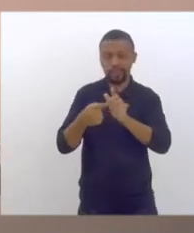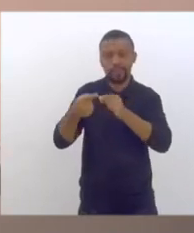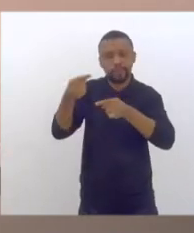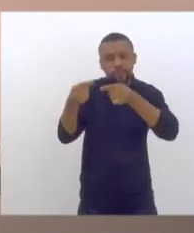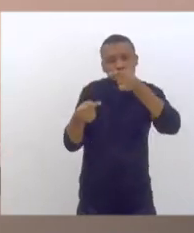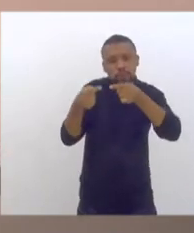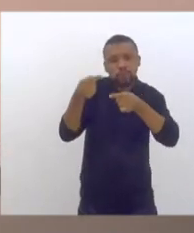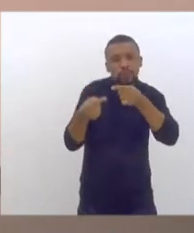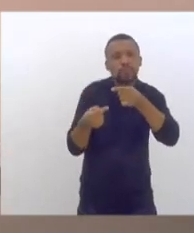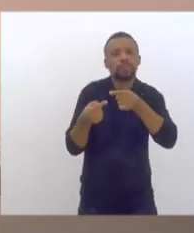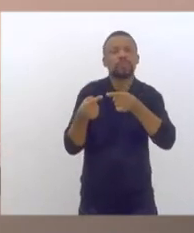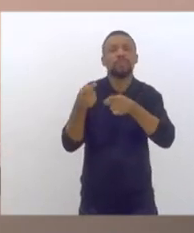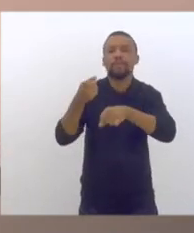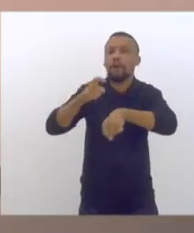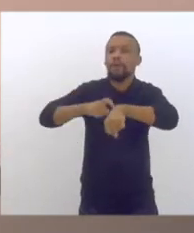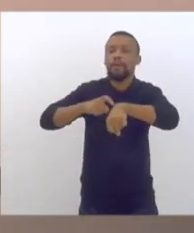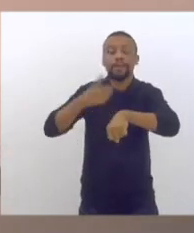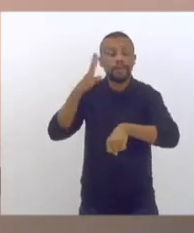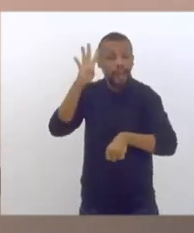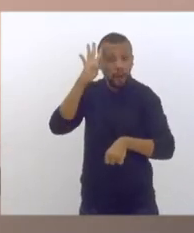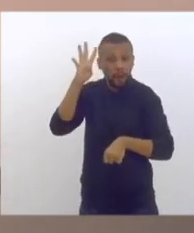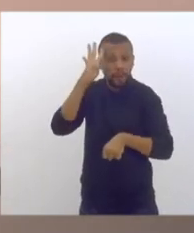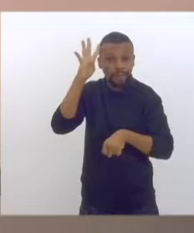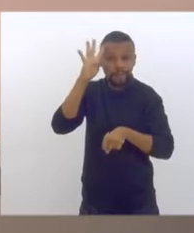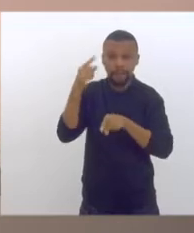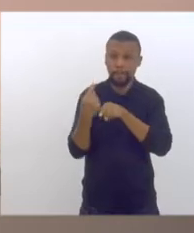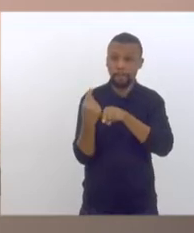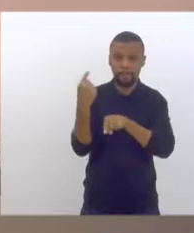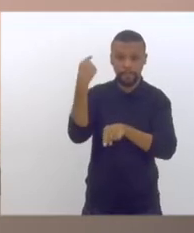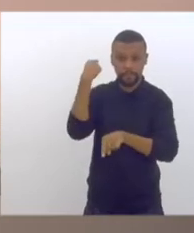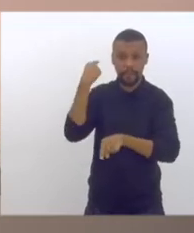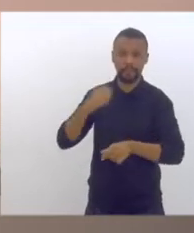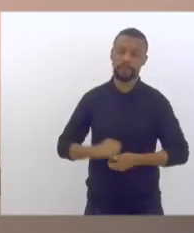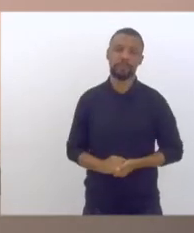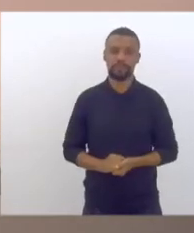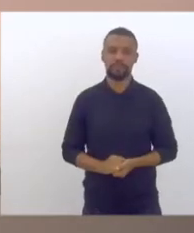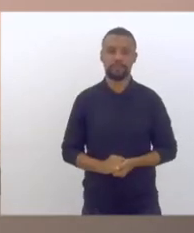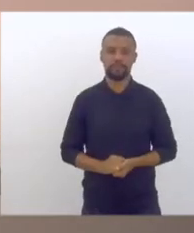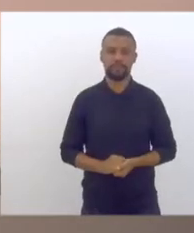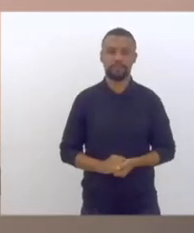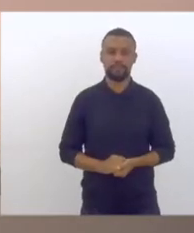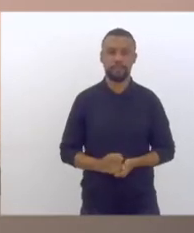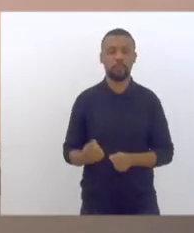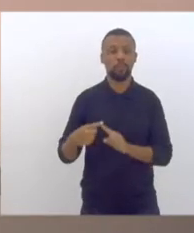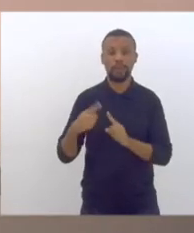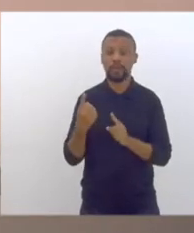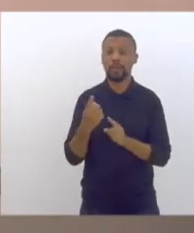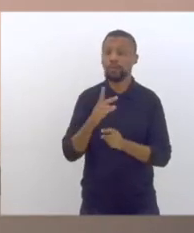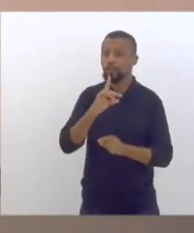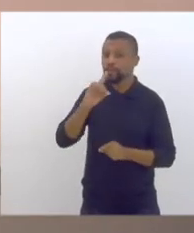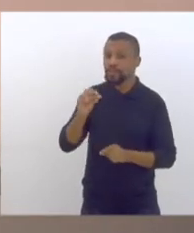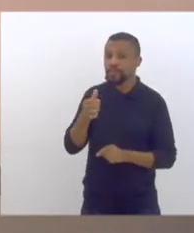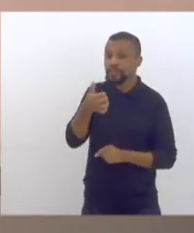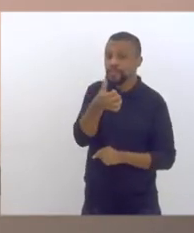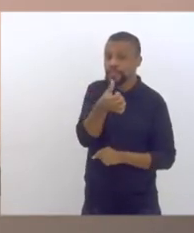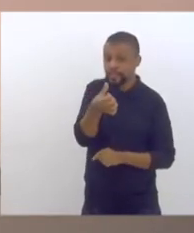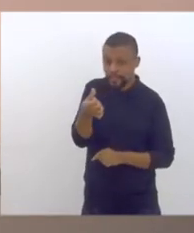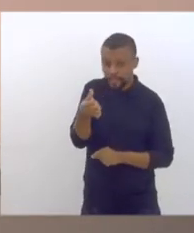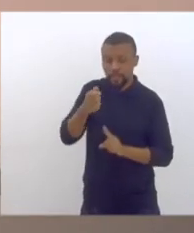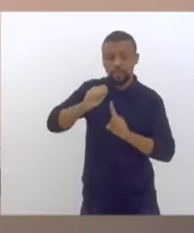na última quarta-feira Porque como dia 16